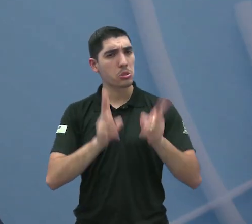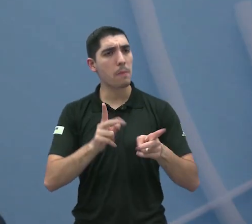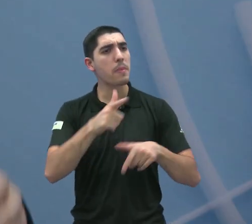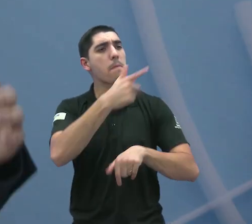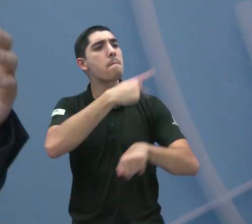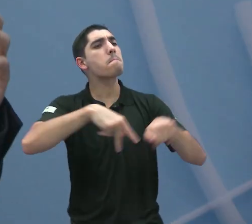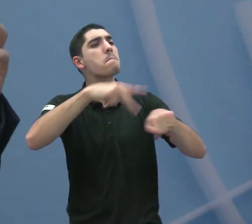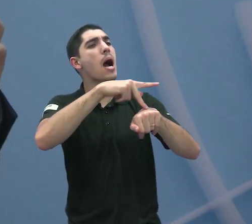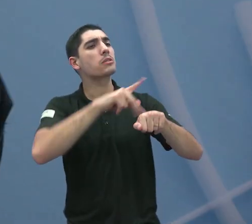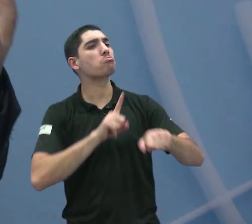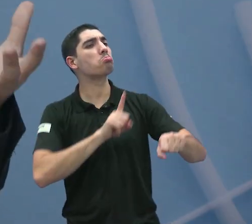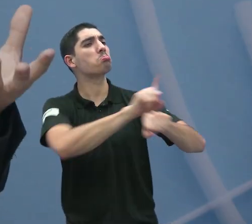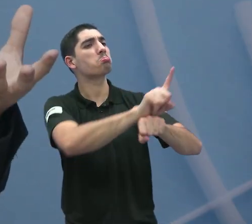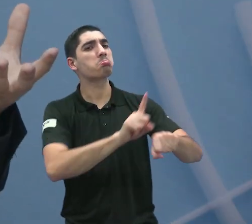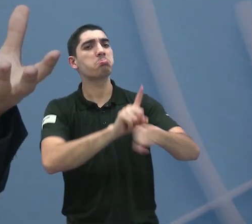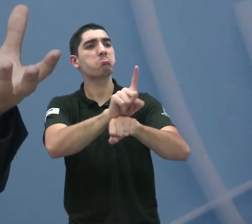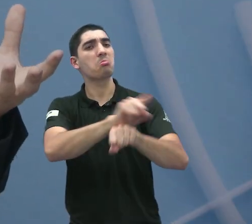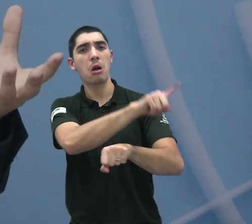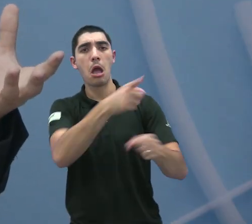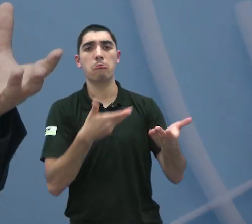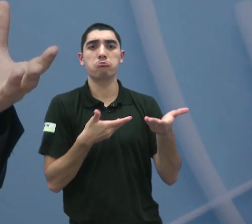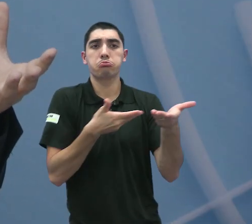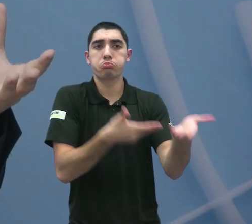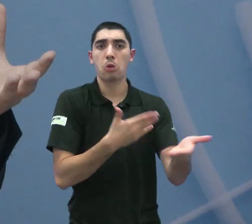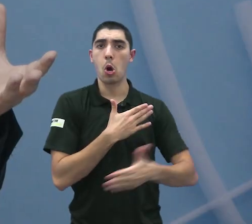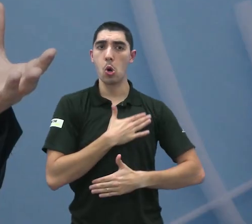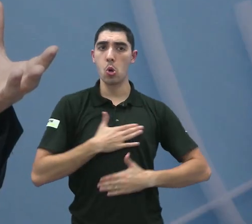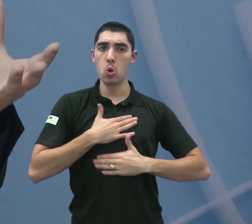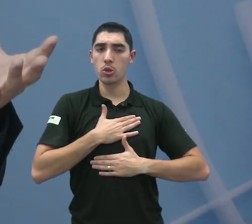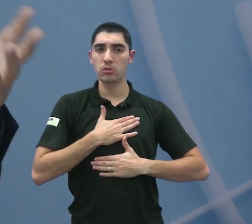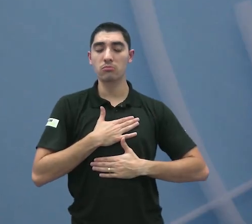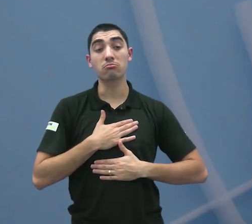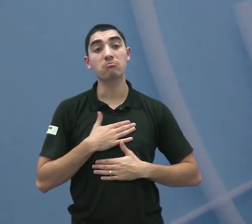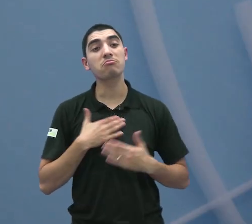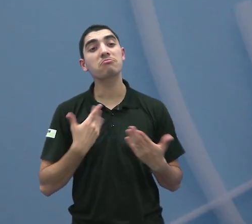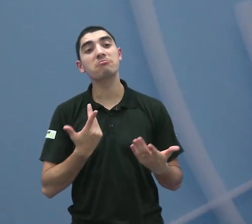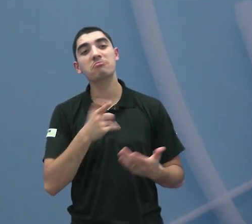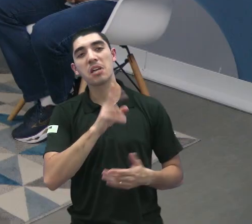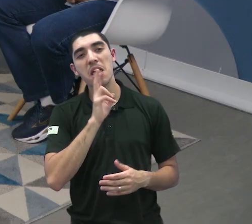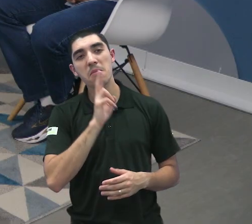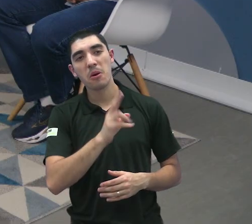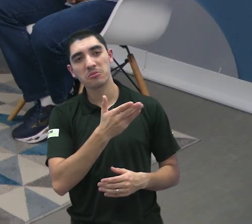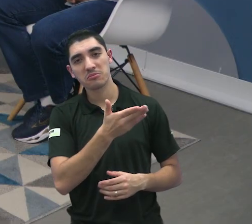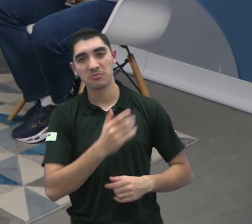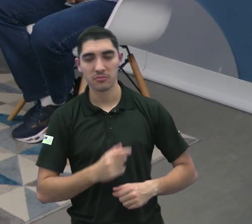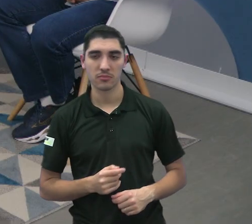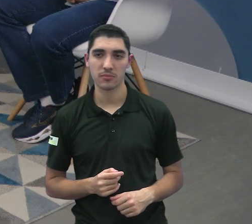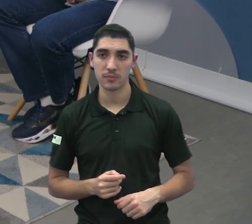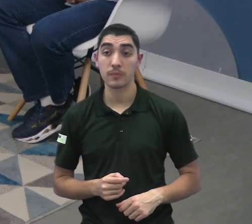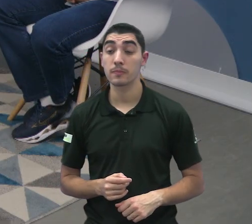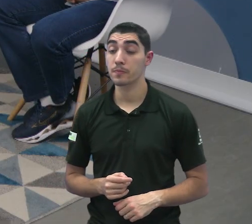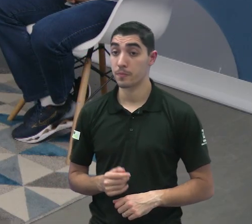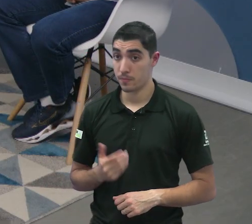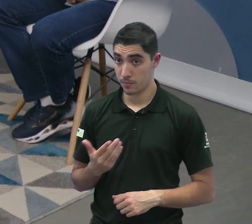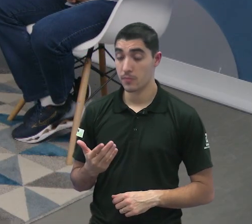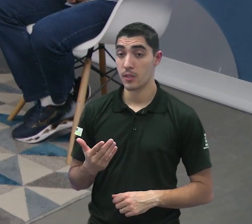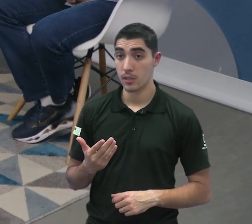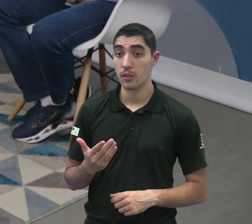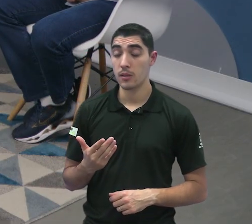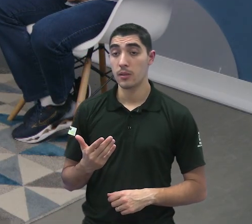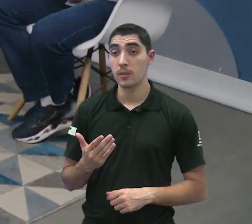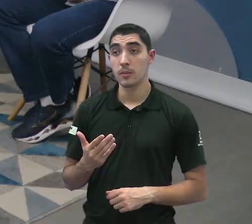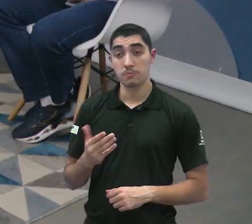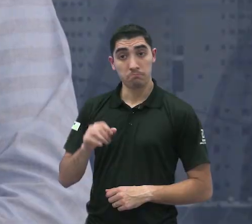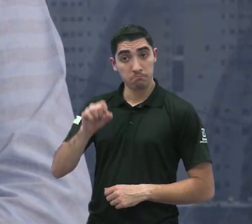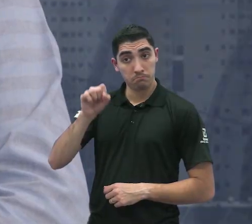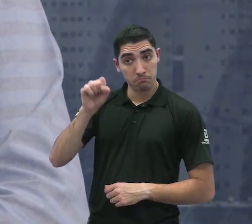onde ele vai. Como que a gente analisa uma resposta como essa? Não, eu acho que é muito inteligente,